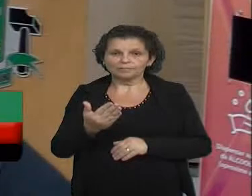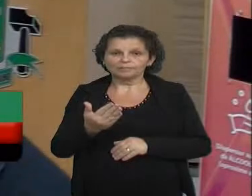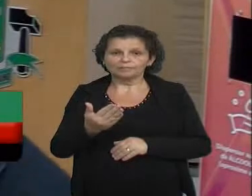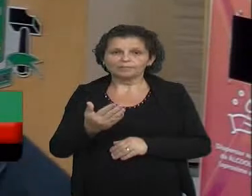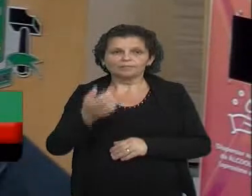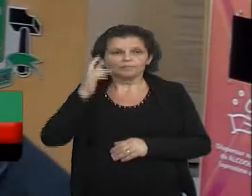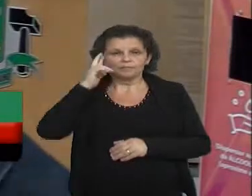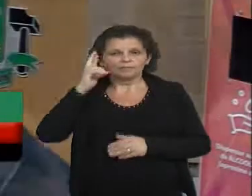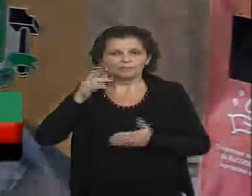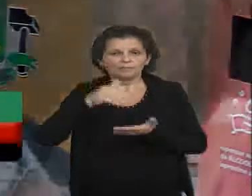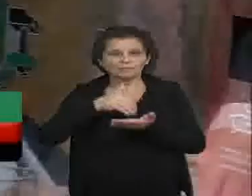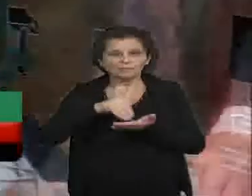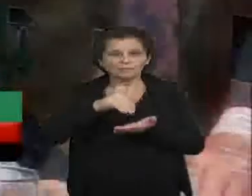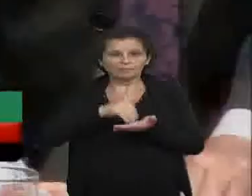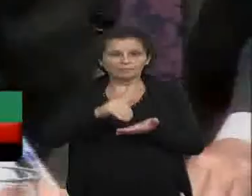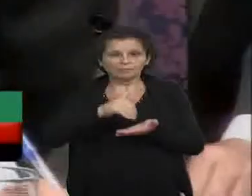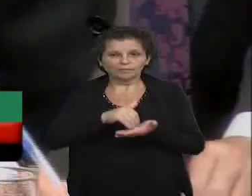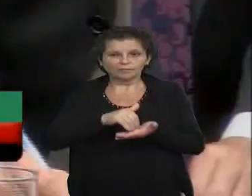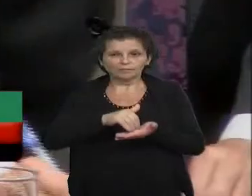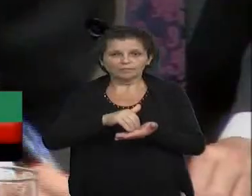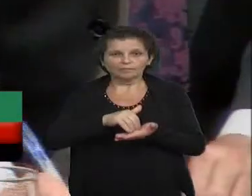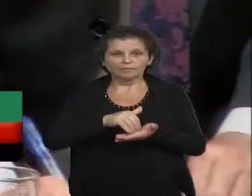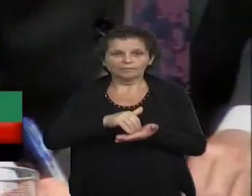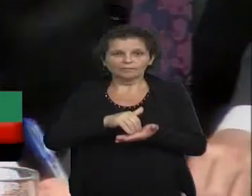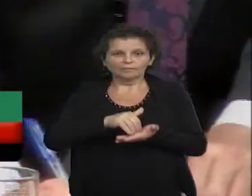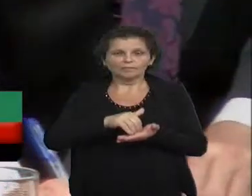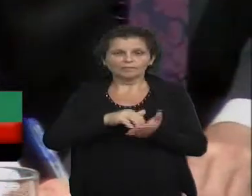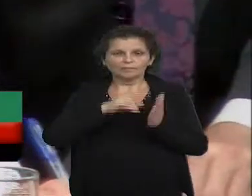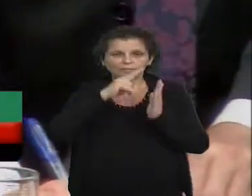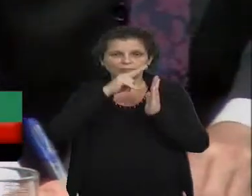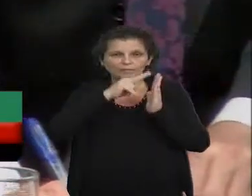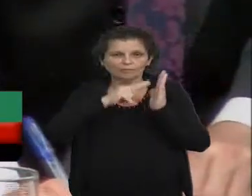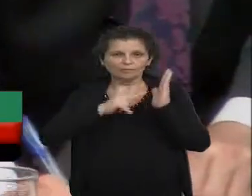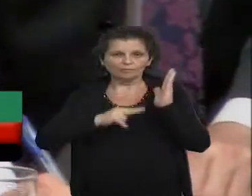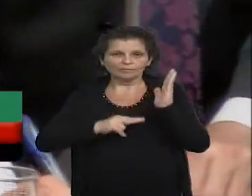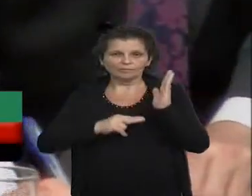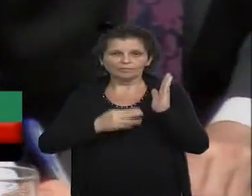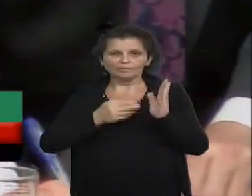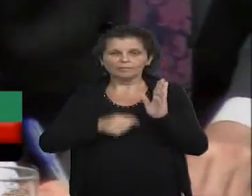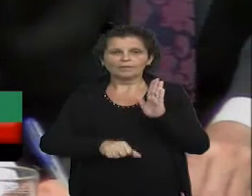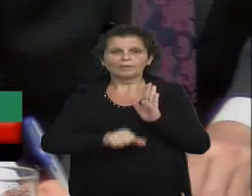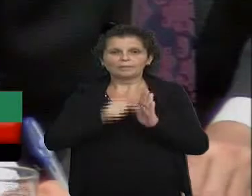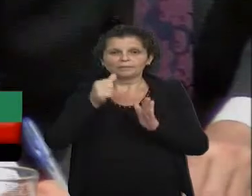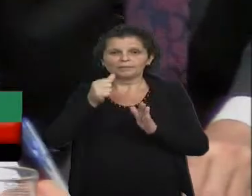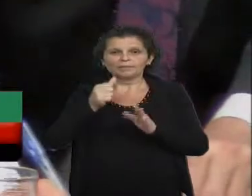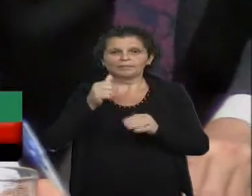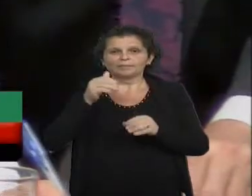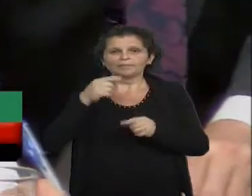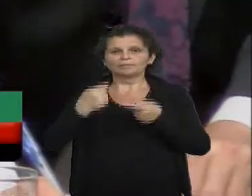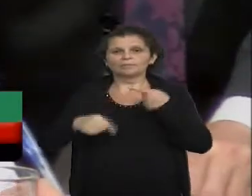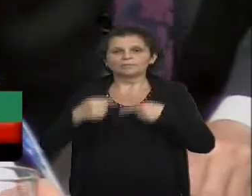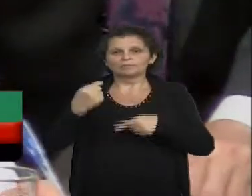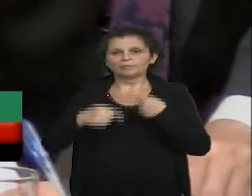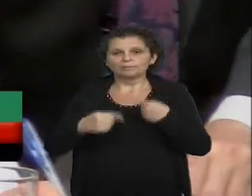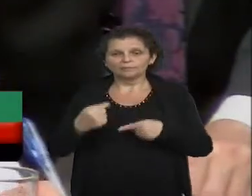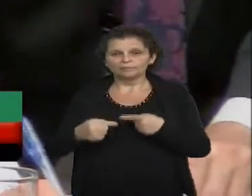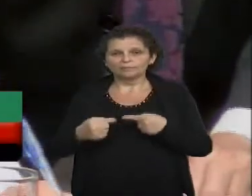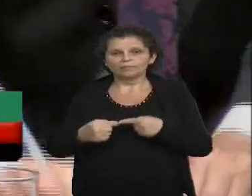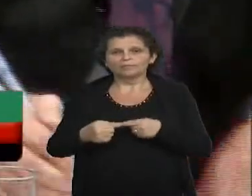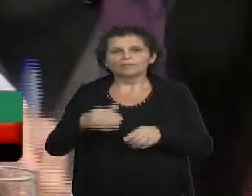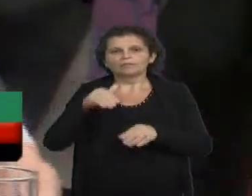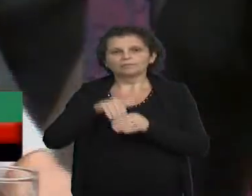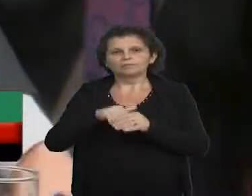à senhora secretária que faça a leitura do primeiro item a ser discutido